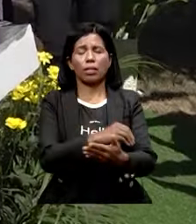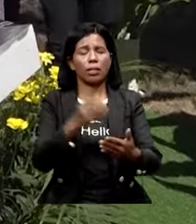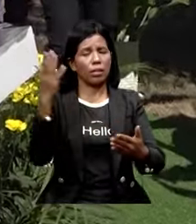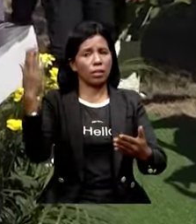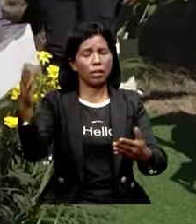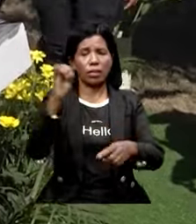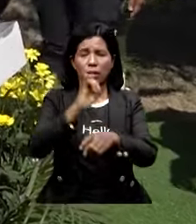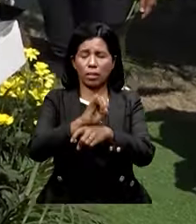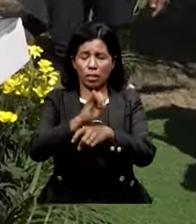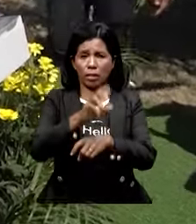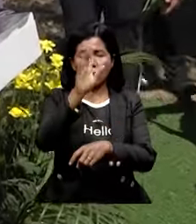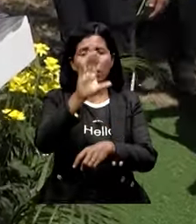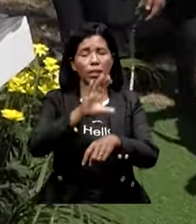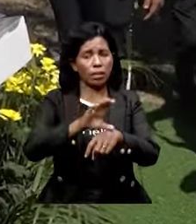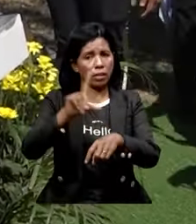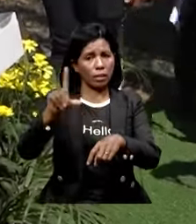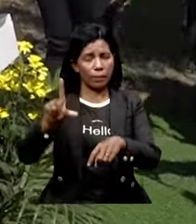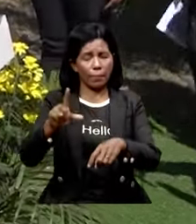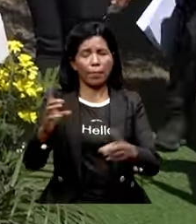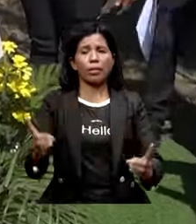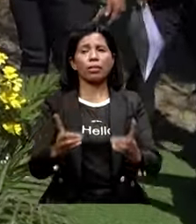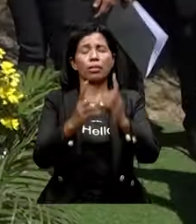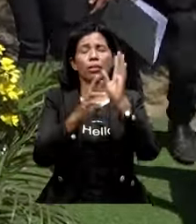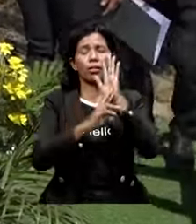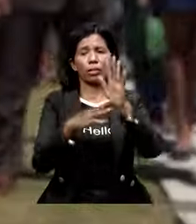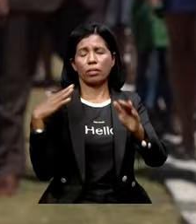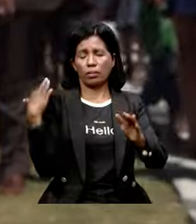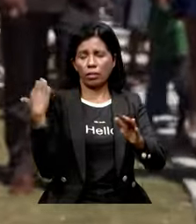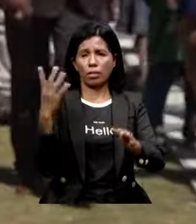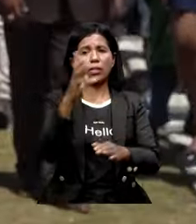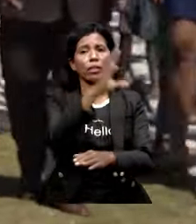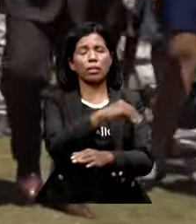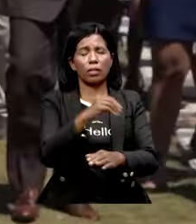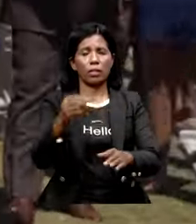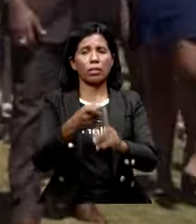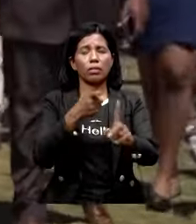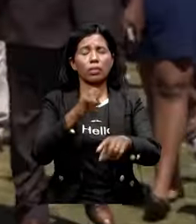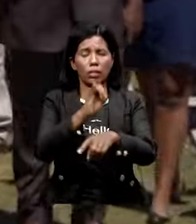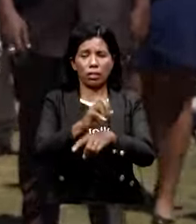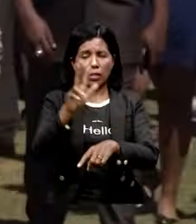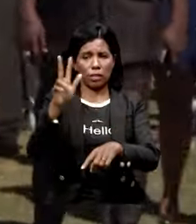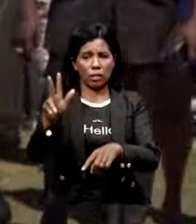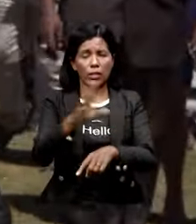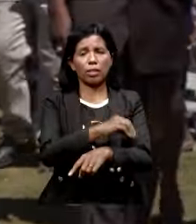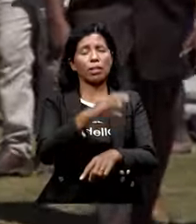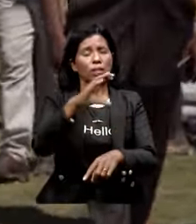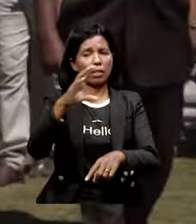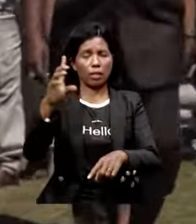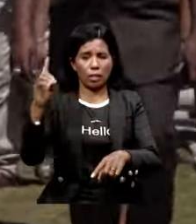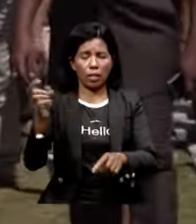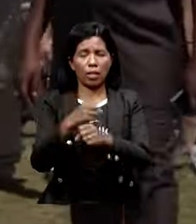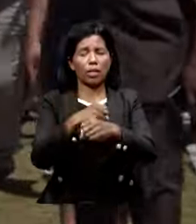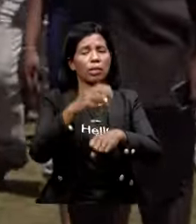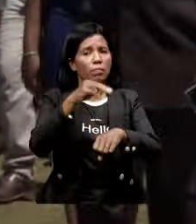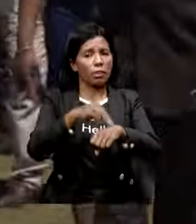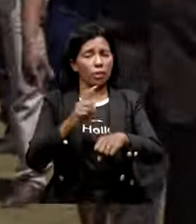a Igreja Catedral dele, se assoro malu o representante Juventude Católico, Rússia Diocese Tolo e a CCD, no presídio Missa Solene